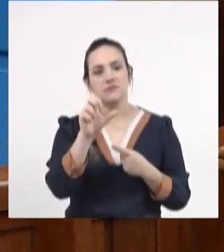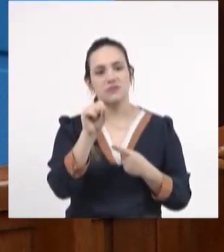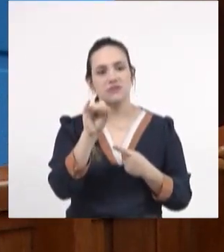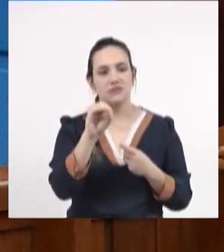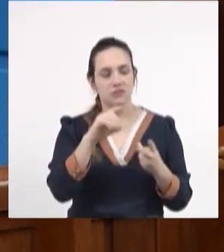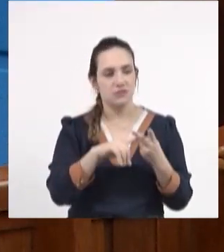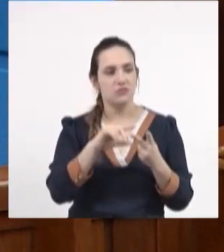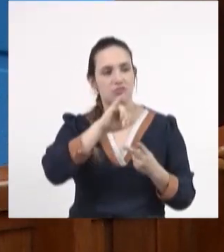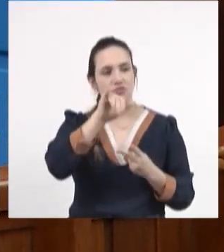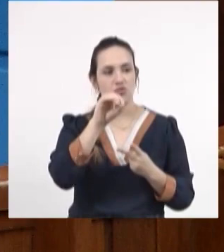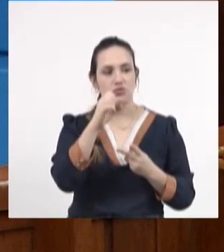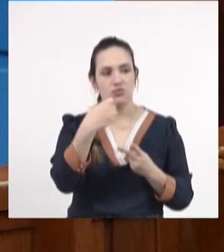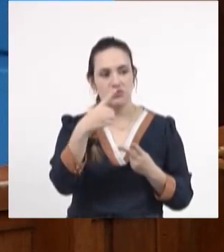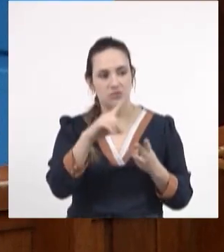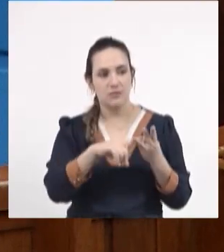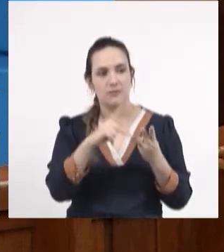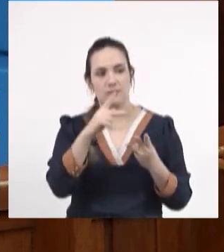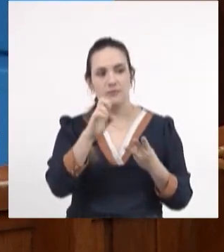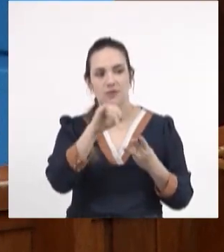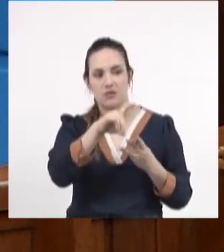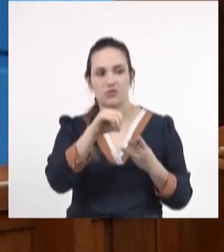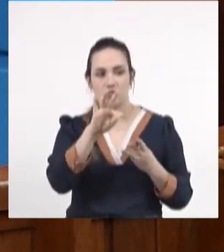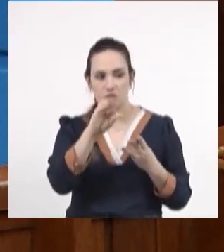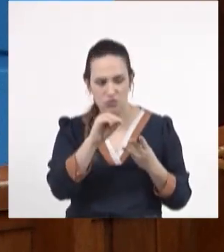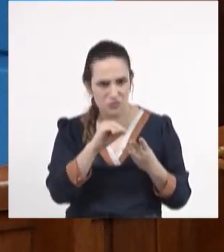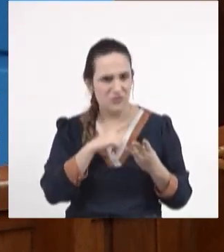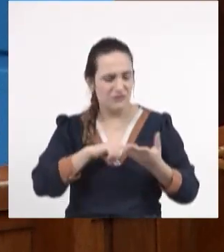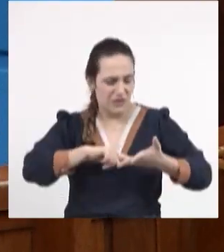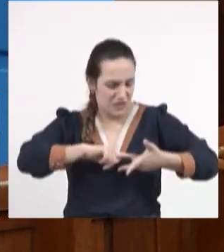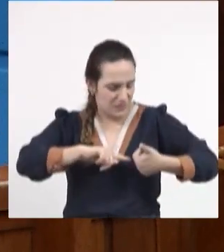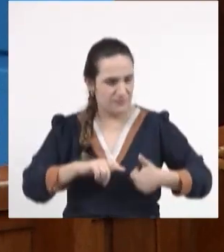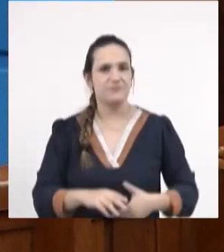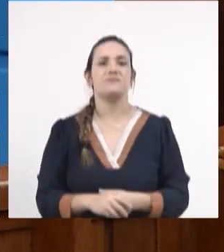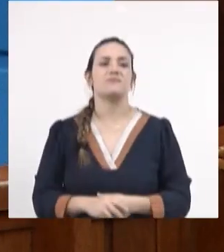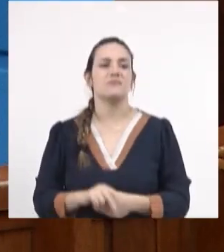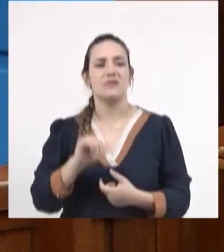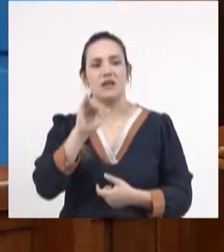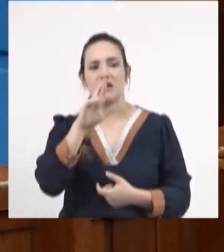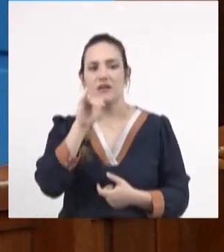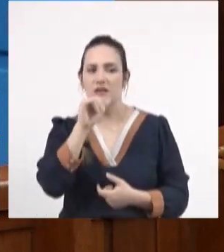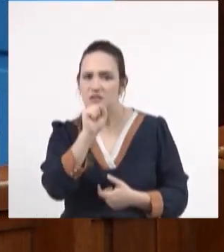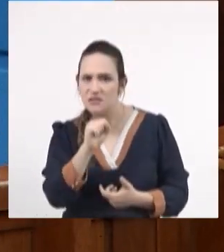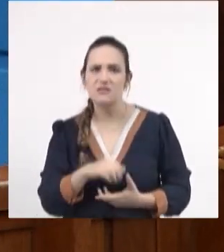Eduardo Cardoso, Peixoto Júnior, vários, Iris Rezende.